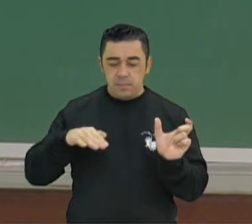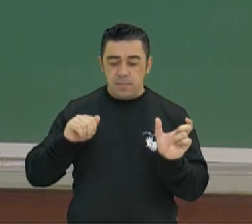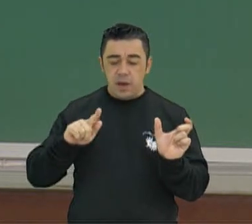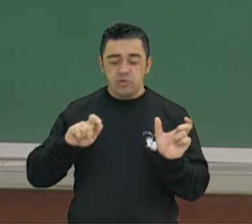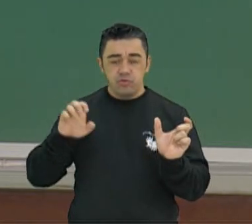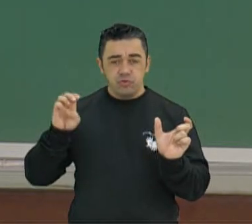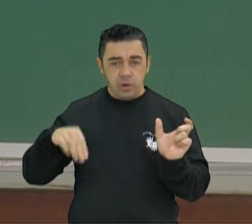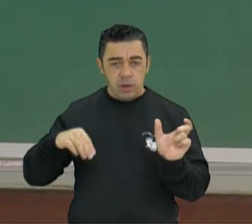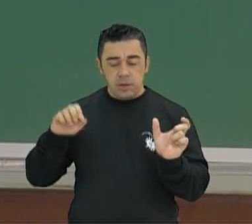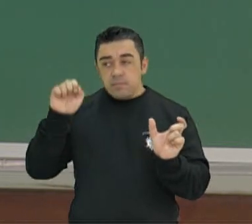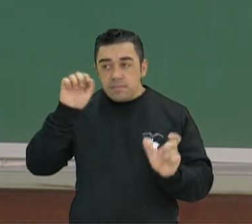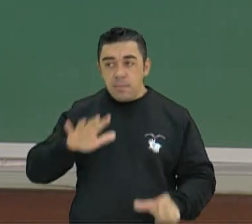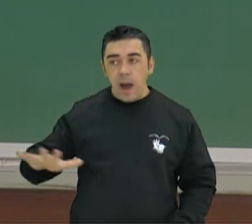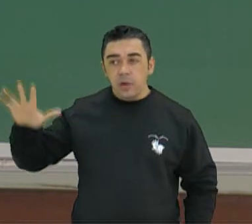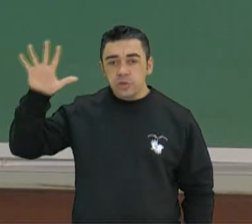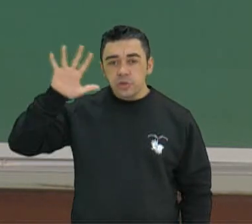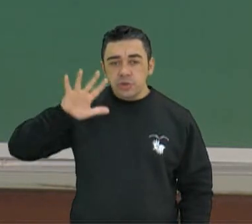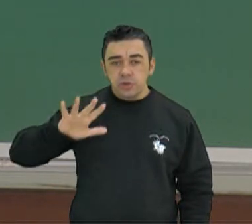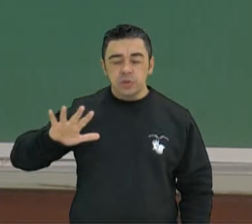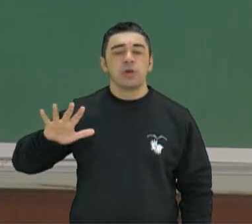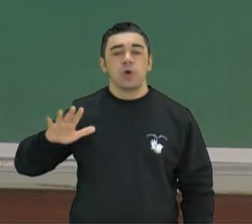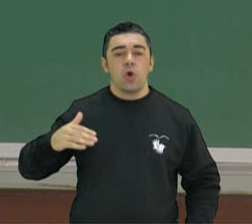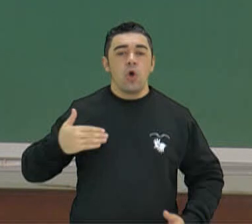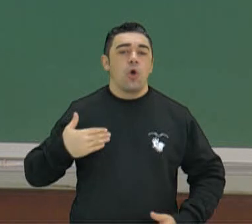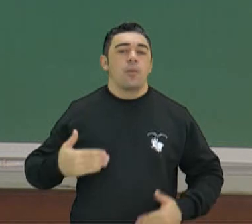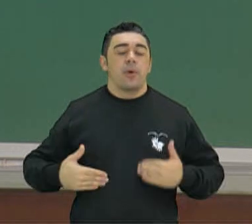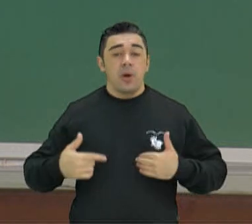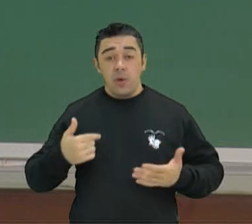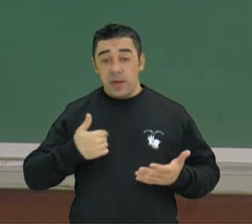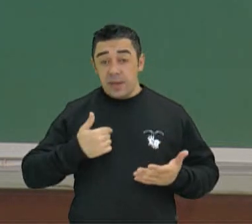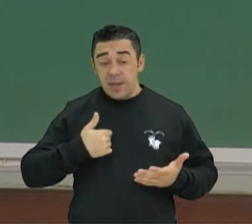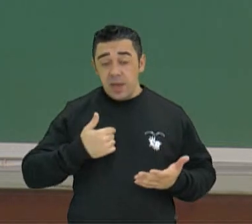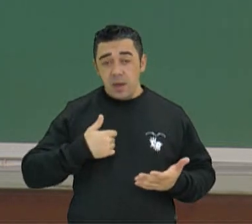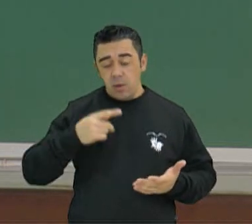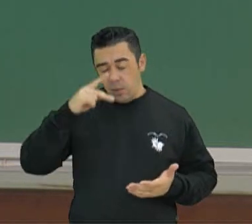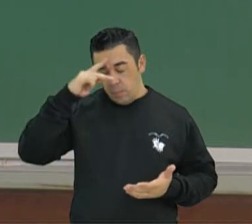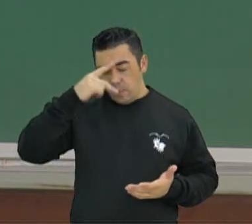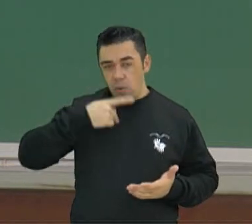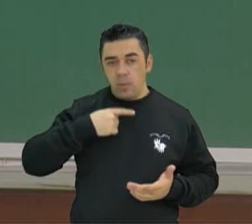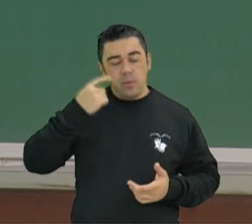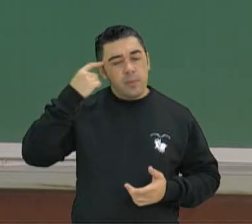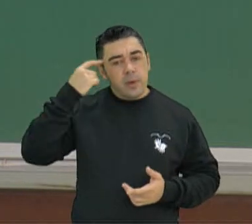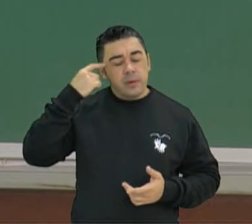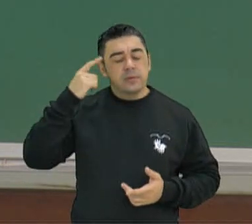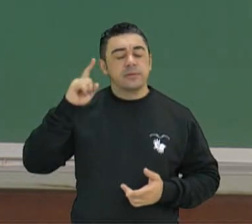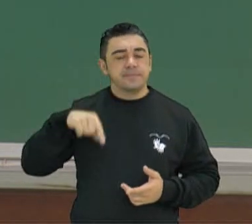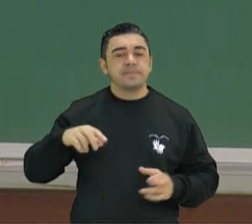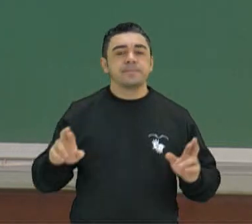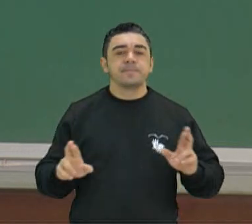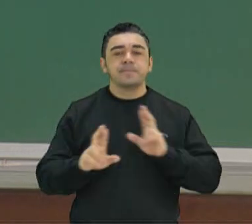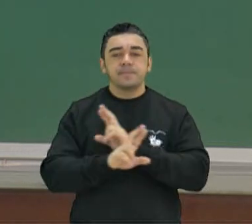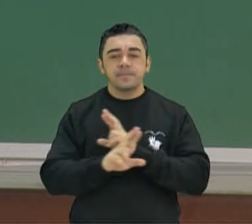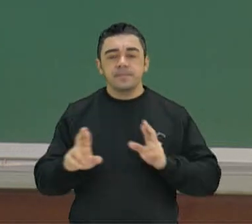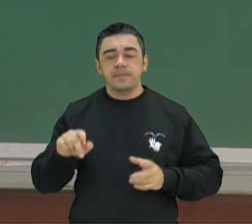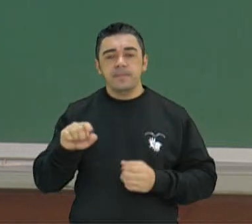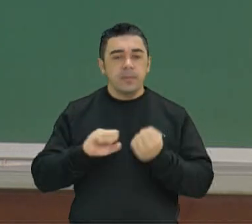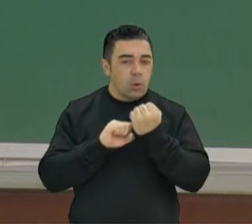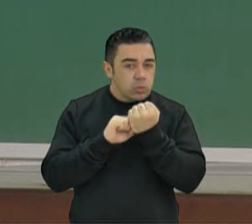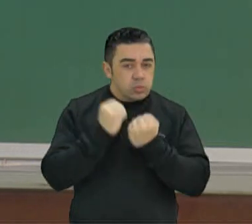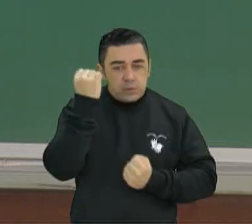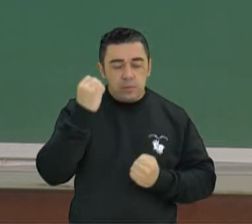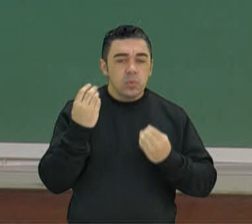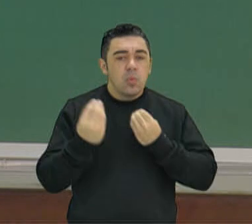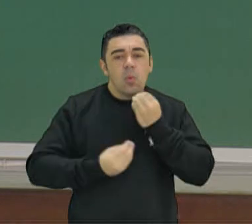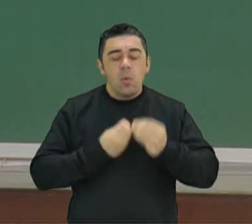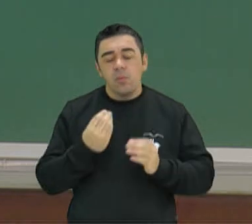aula, vai aparecer aqui no primeiro momento. E ele vai estar diretamente relacionado a esse modelo de sucesso, modelo de